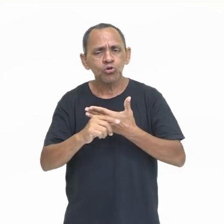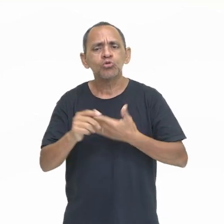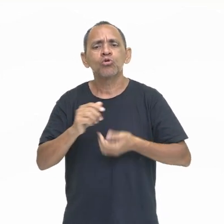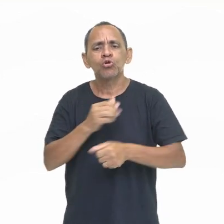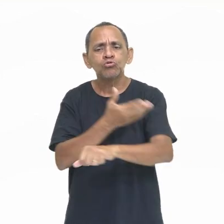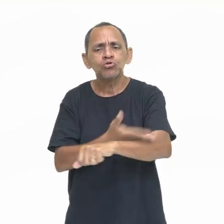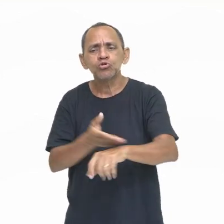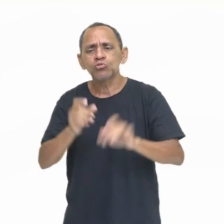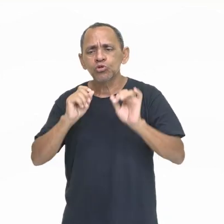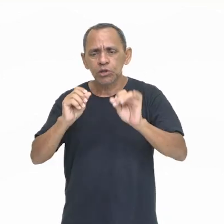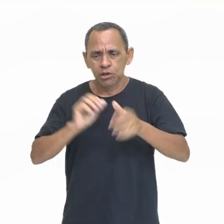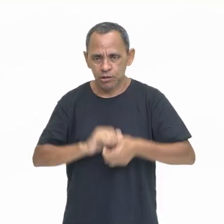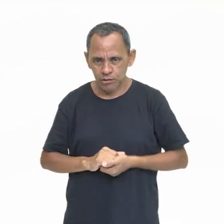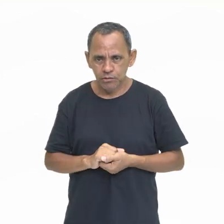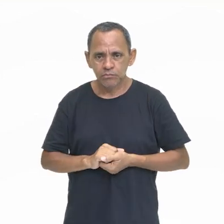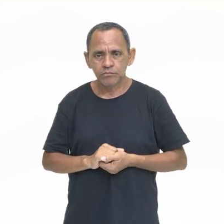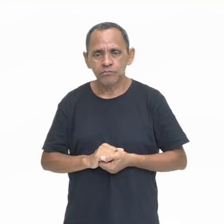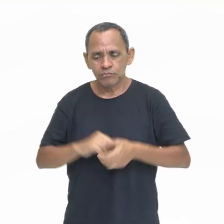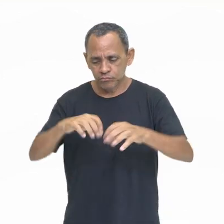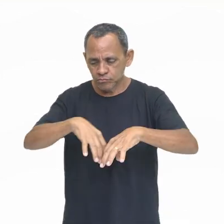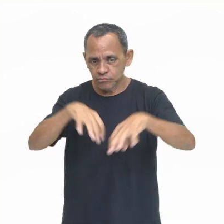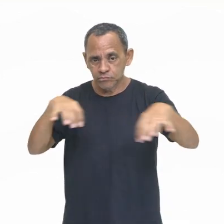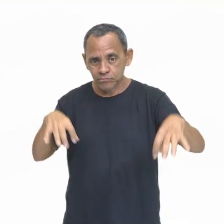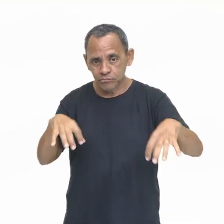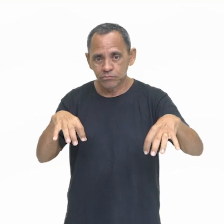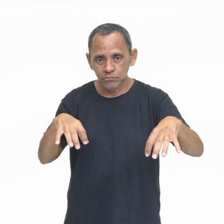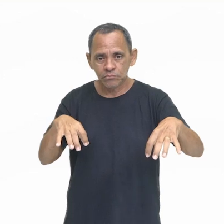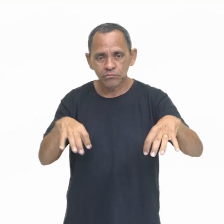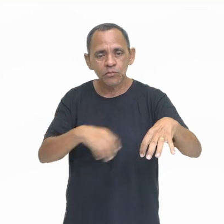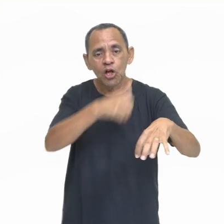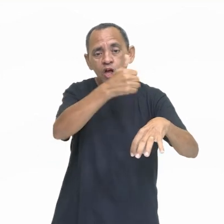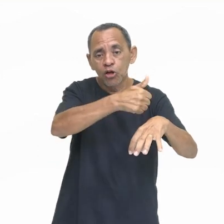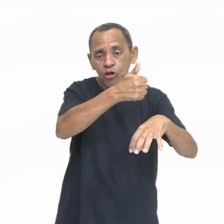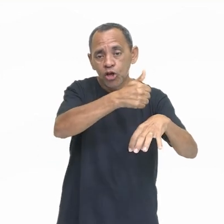dois casos, tá legal? Um caso, quando relaciona